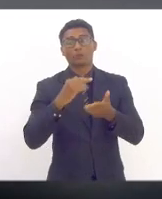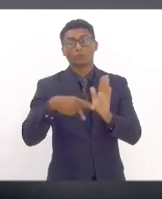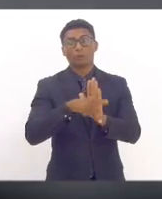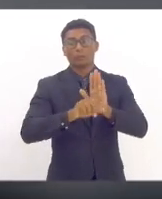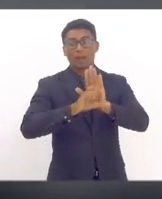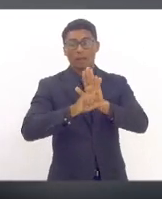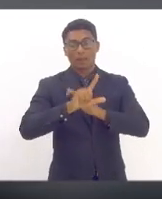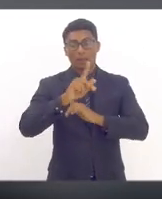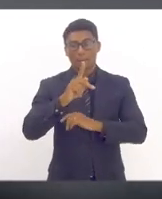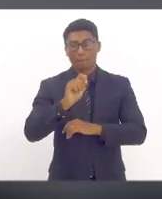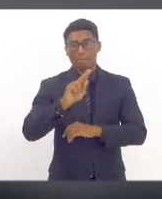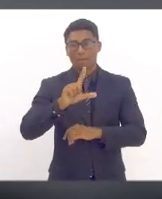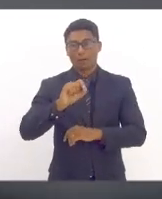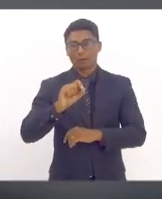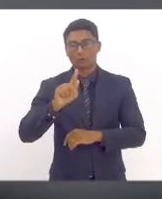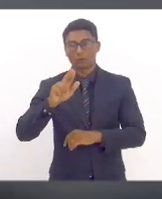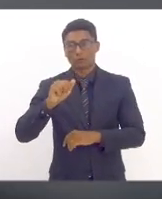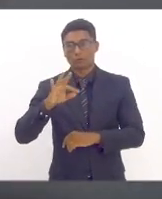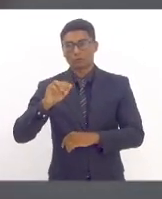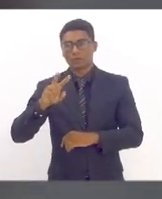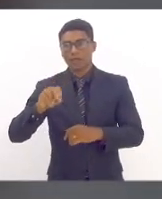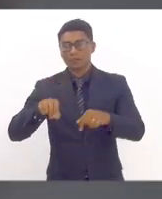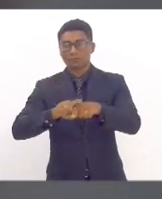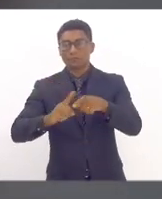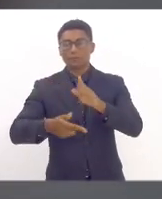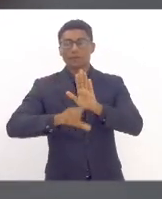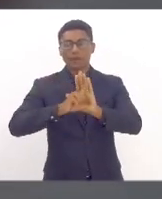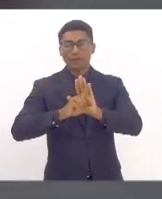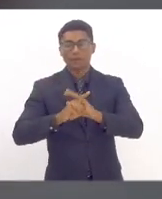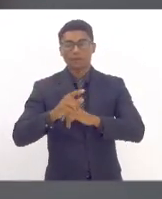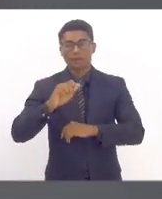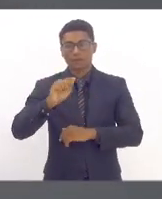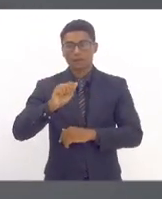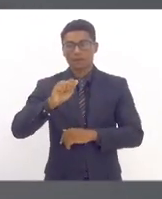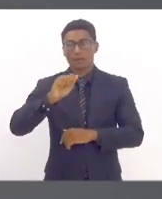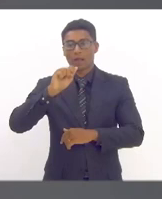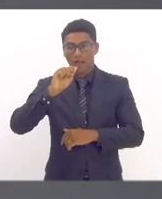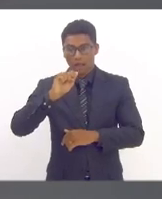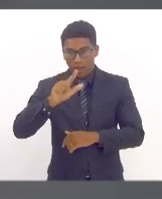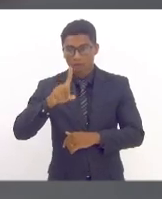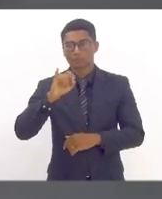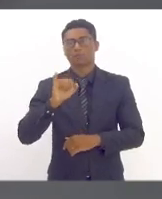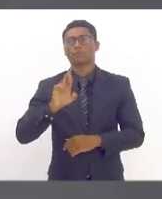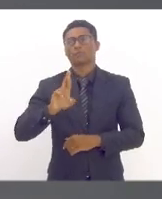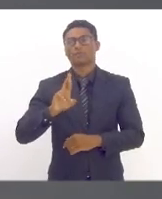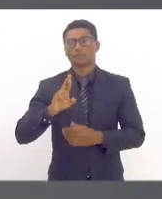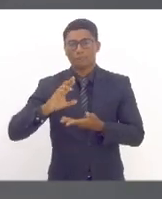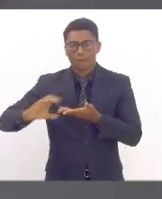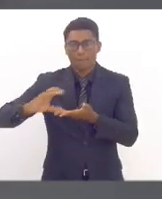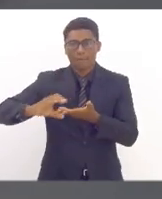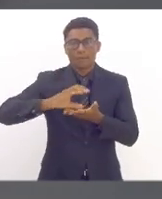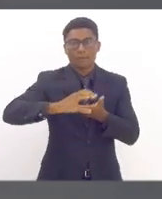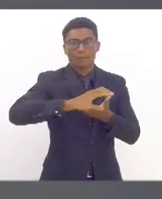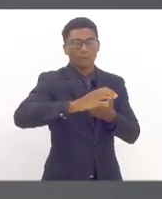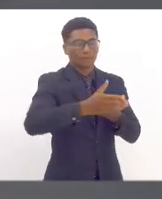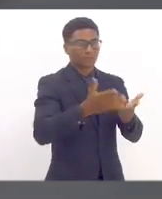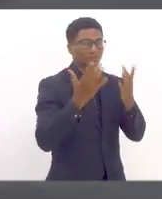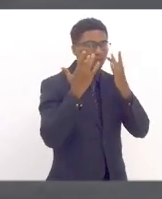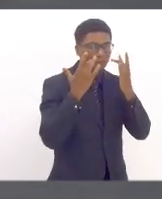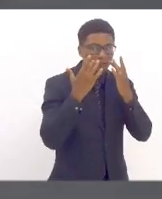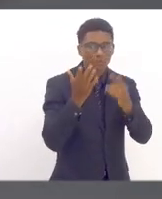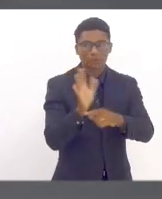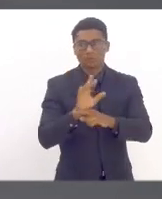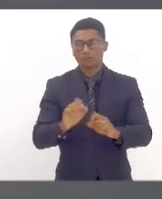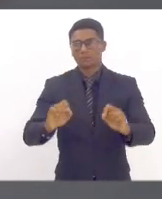Lei Aldir Black chegar aí na ponta chegarem para o teatro para o cinema